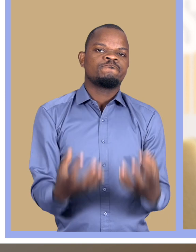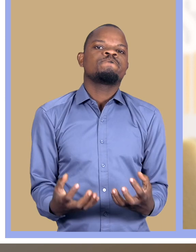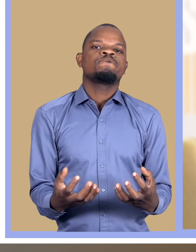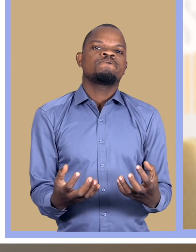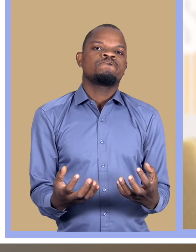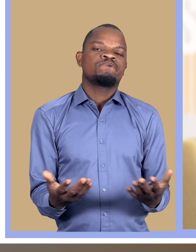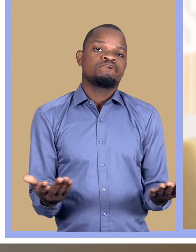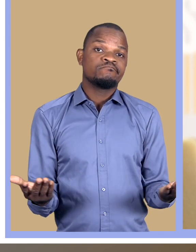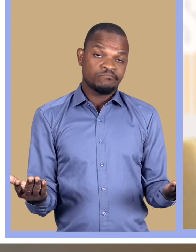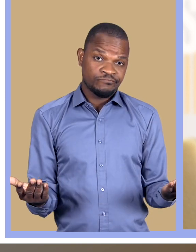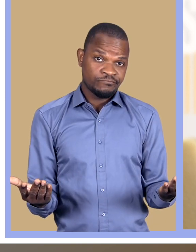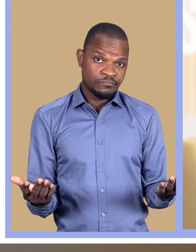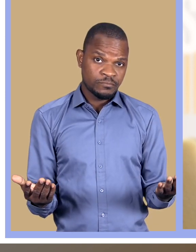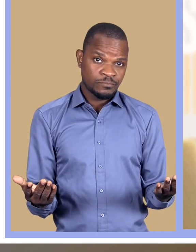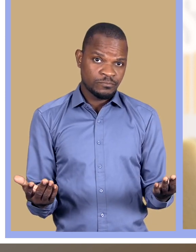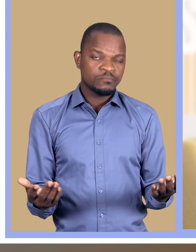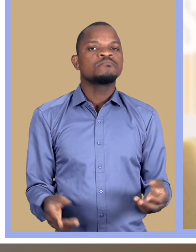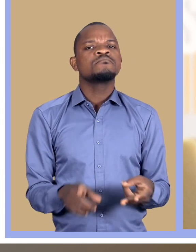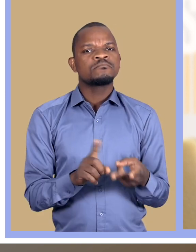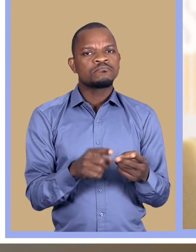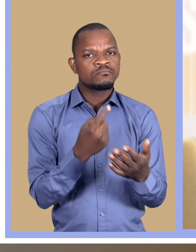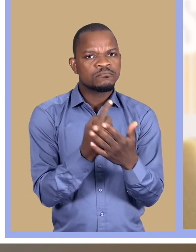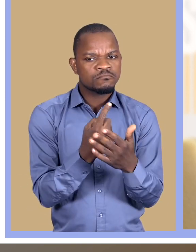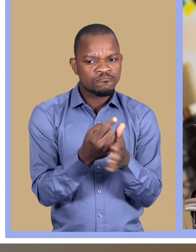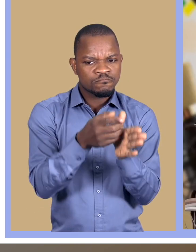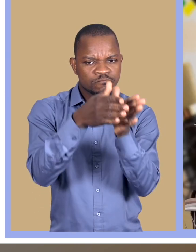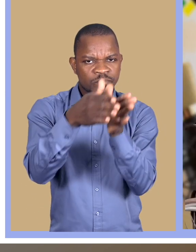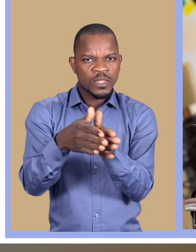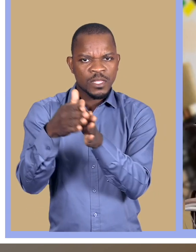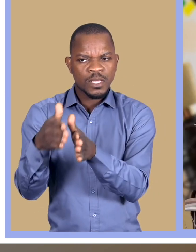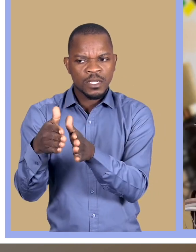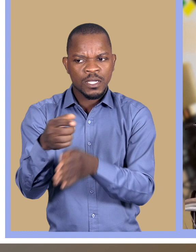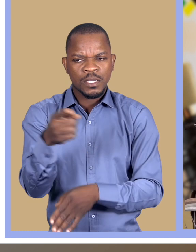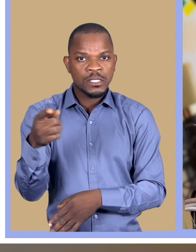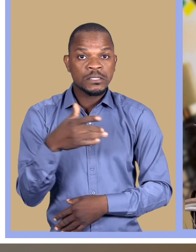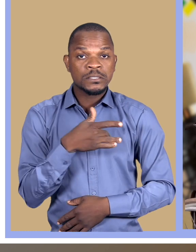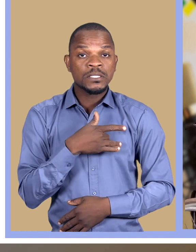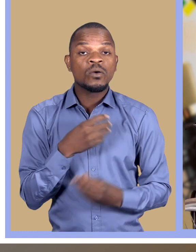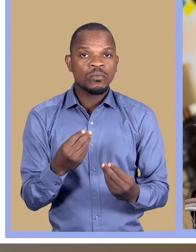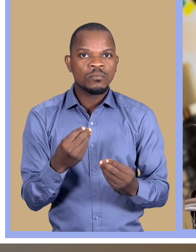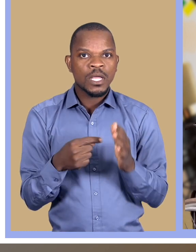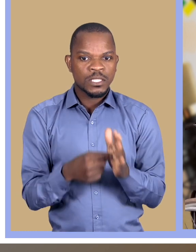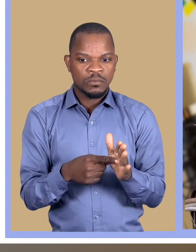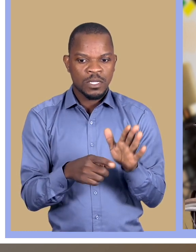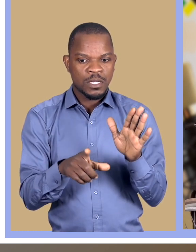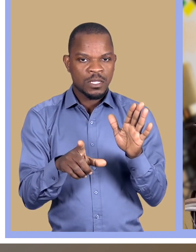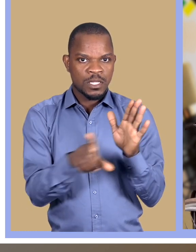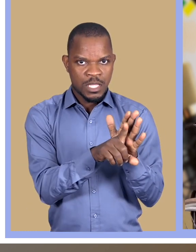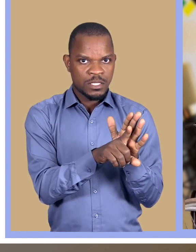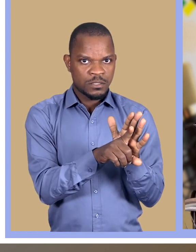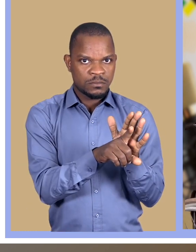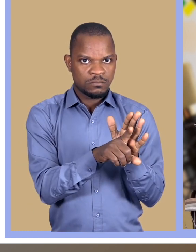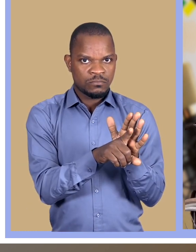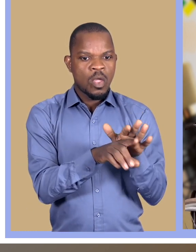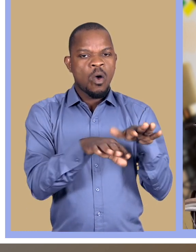se elas não forem aplicadas. Então o cidadão só vai sentir quando perceber que deitou o lixo no chão, cortou